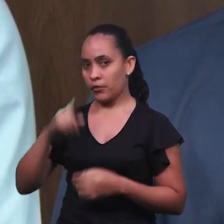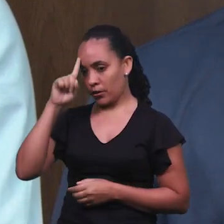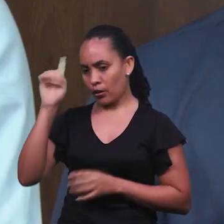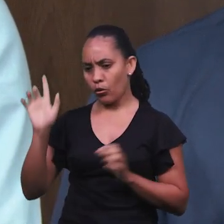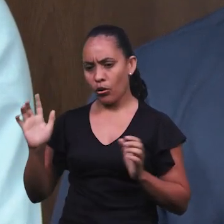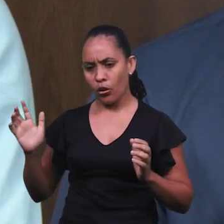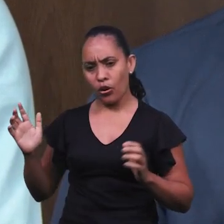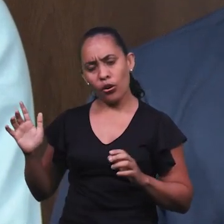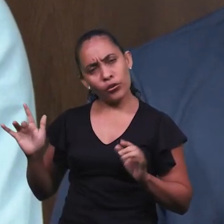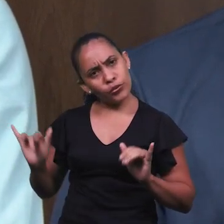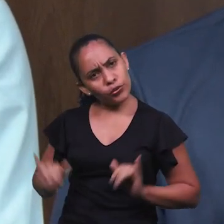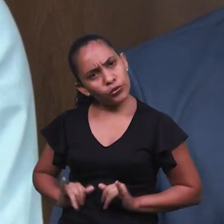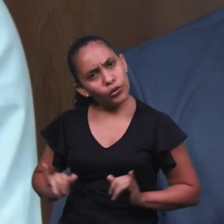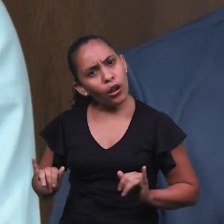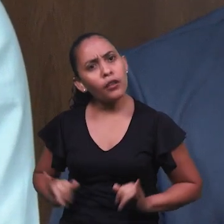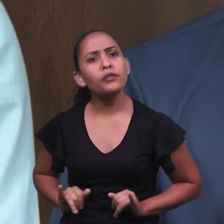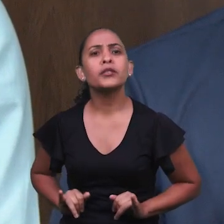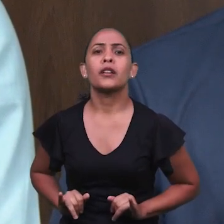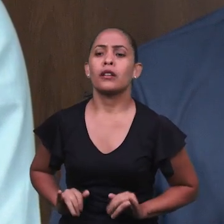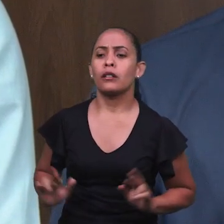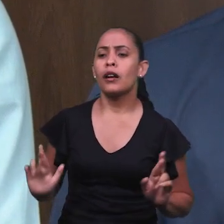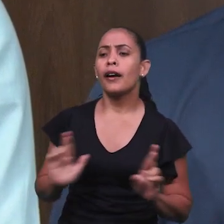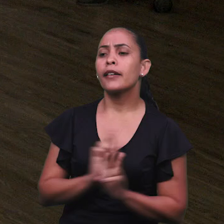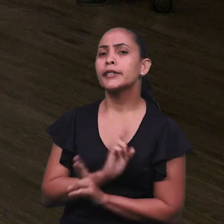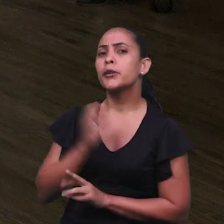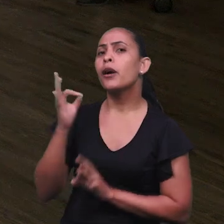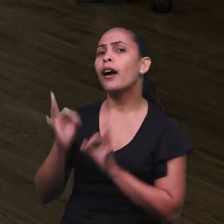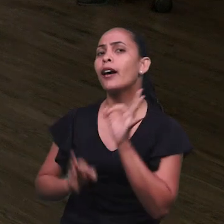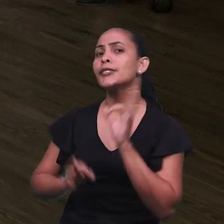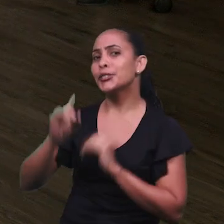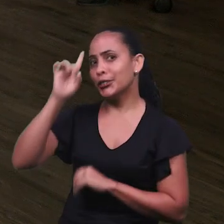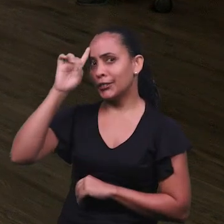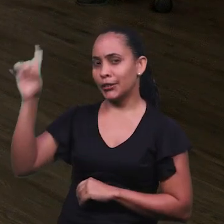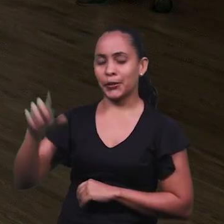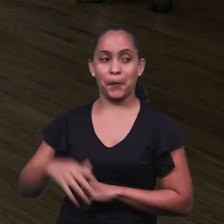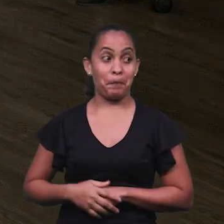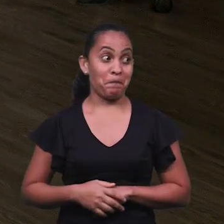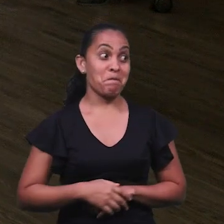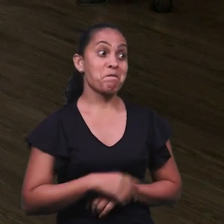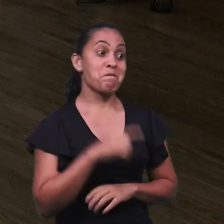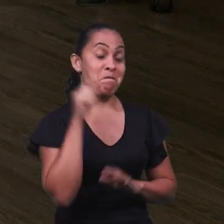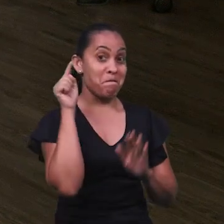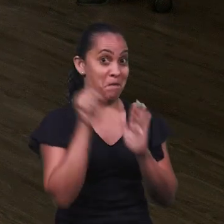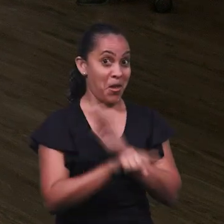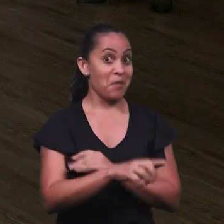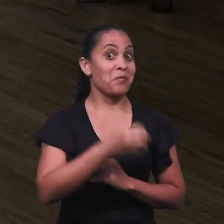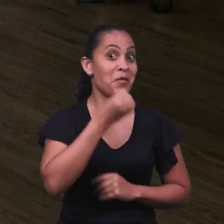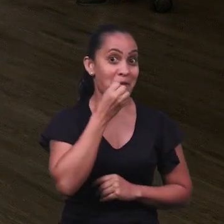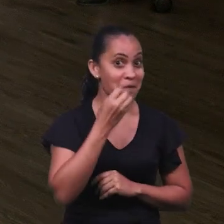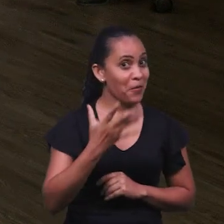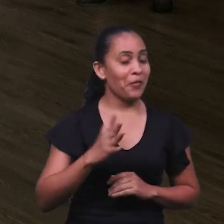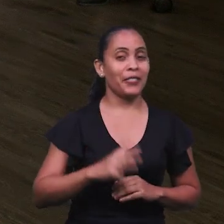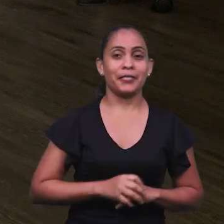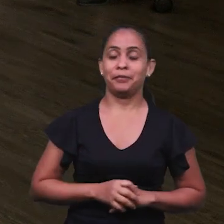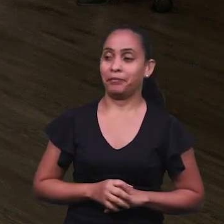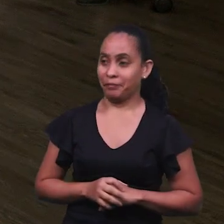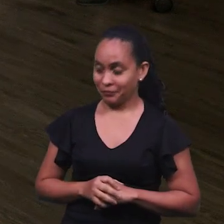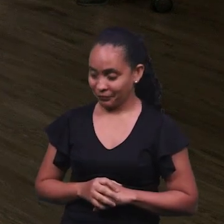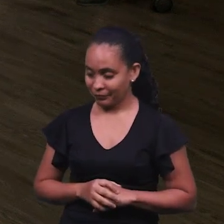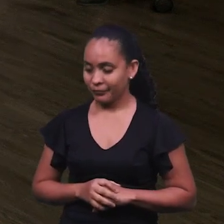Como entender isso, considerando a justiça de Deus? Essa pergunta é boa, hein, Josias? Porque acho